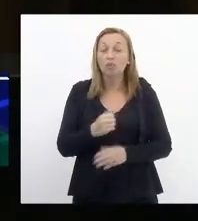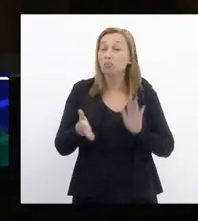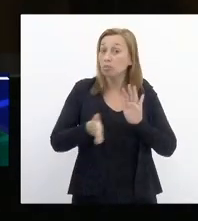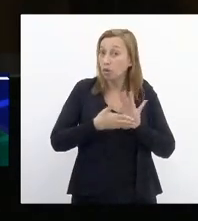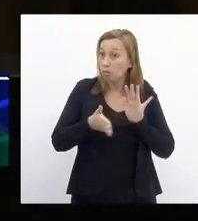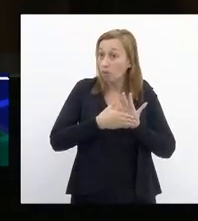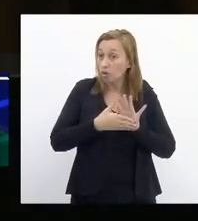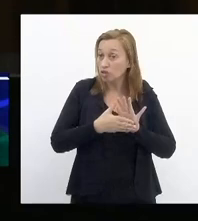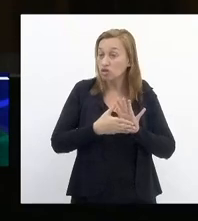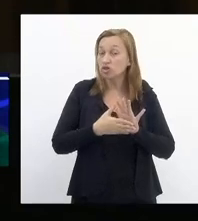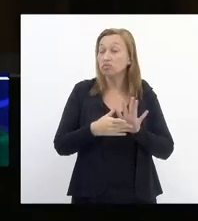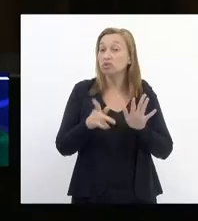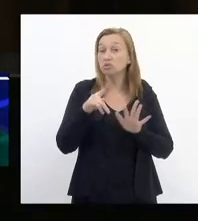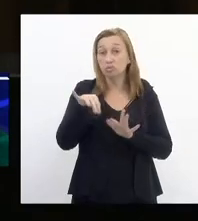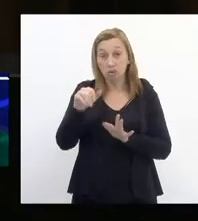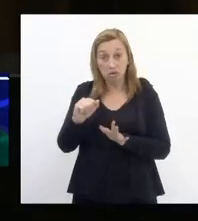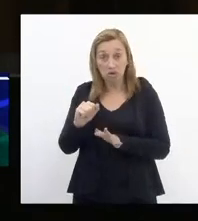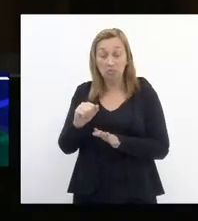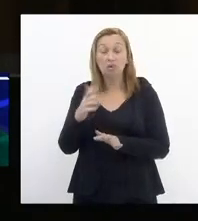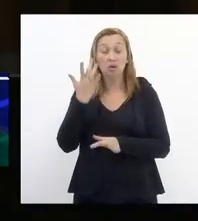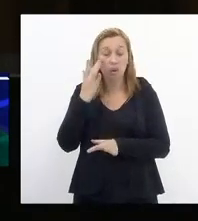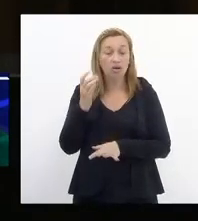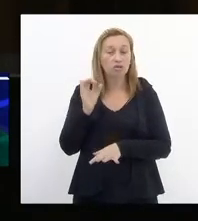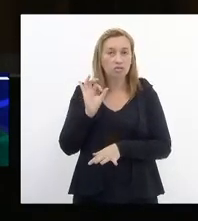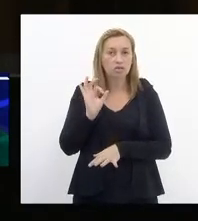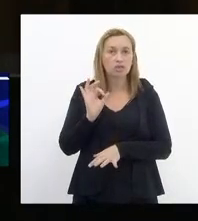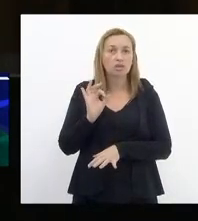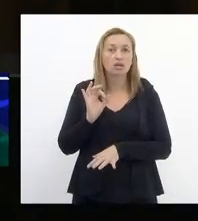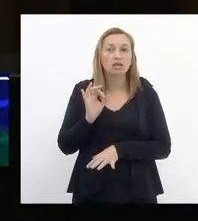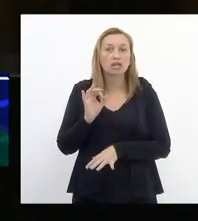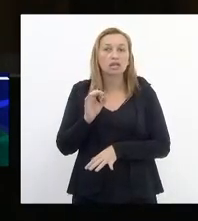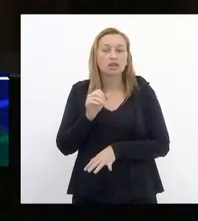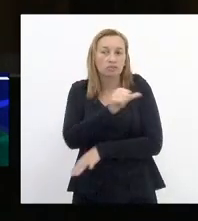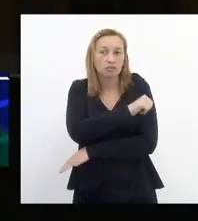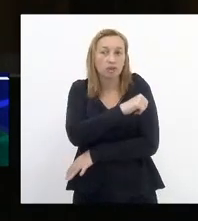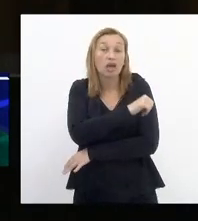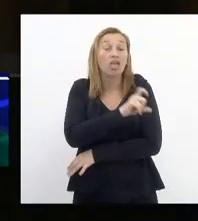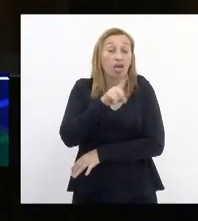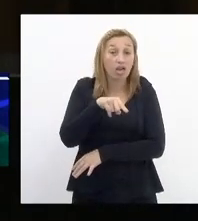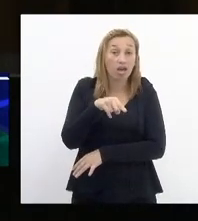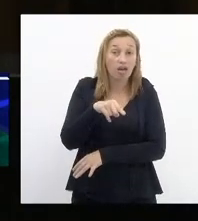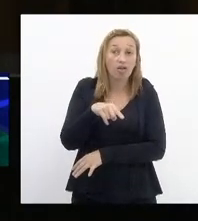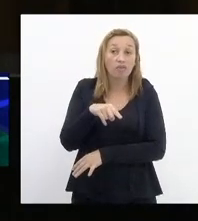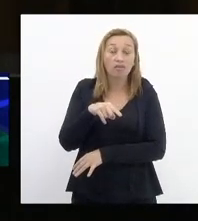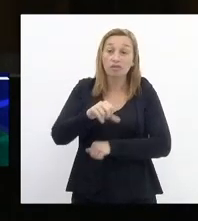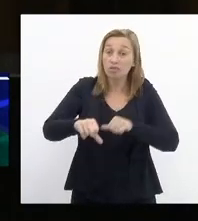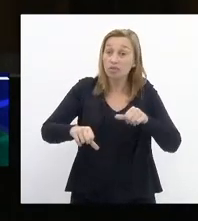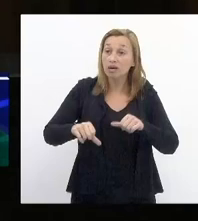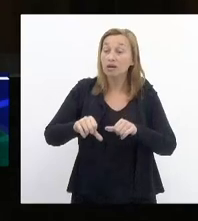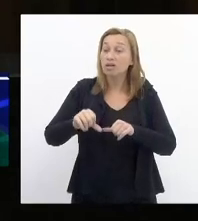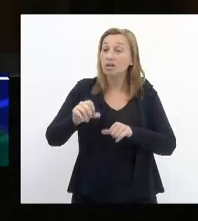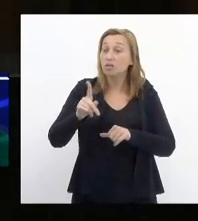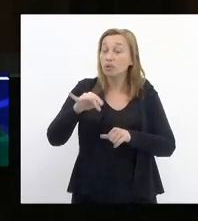propor esse programa. Acho que, inclusive, enfermeira Rejane, é um programa que vem mudar toda uma lógica na própria